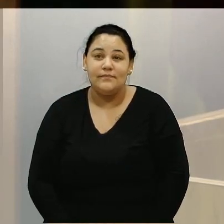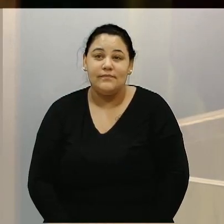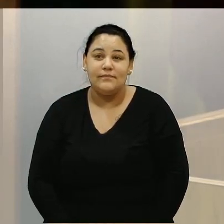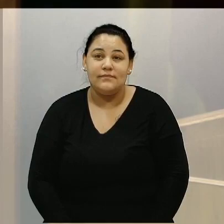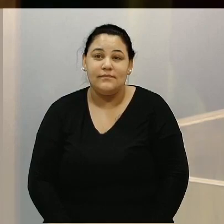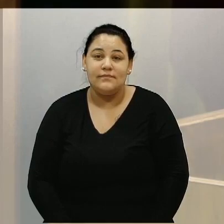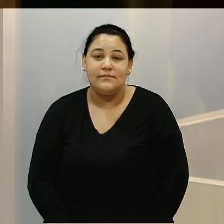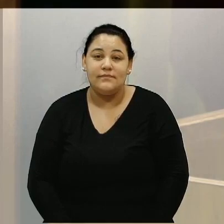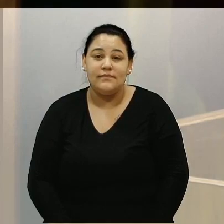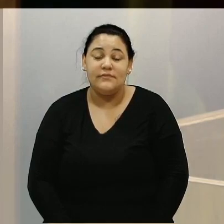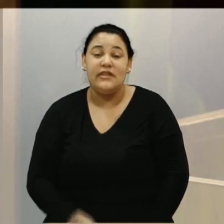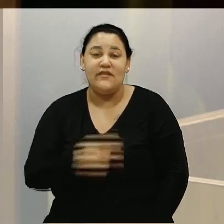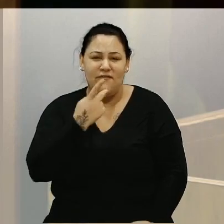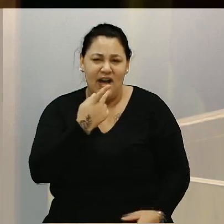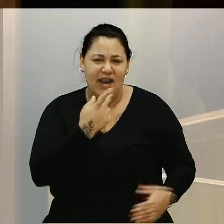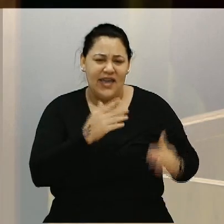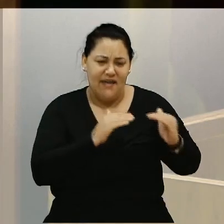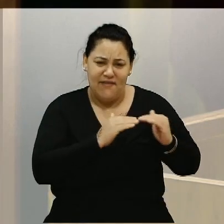Sejam coerentes.